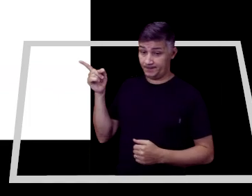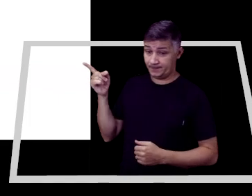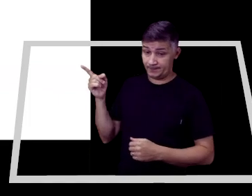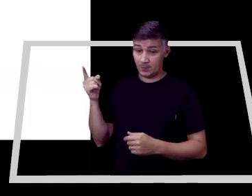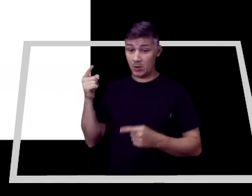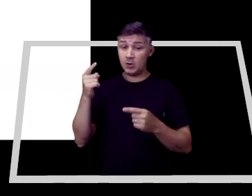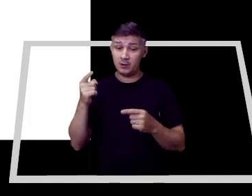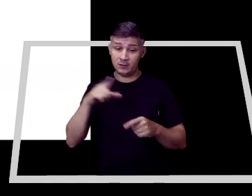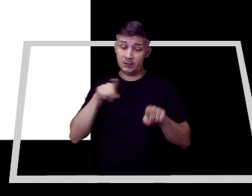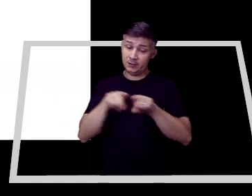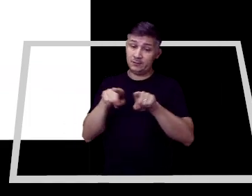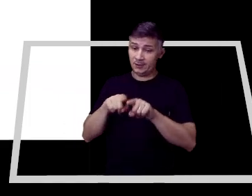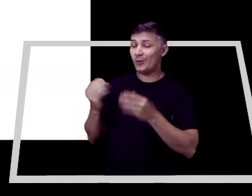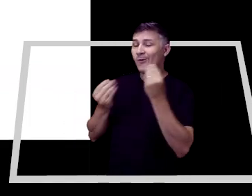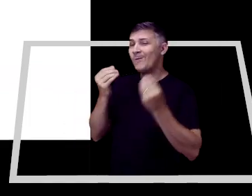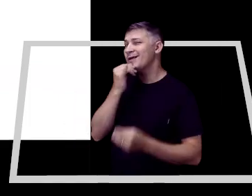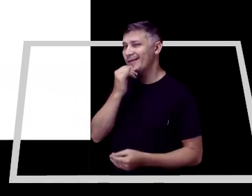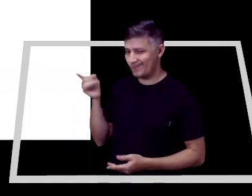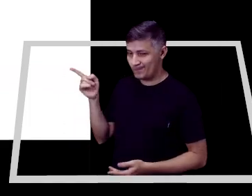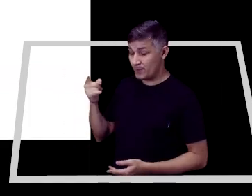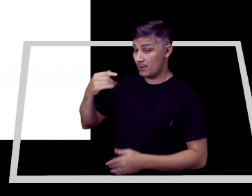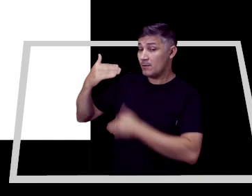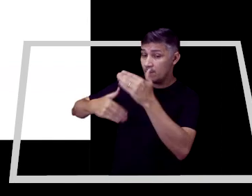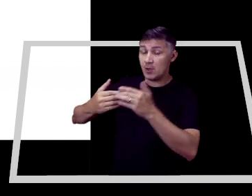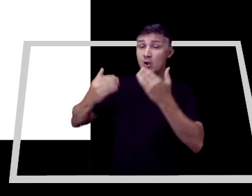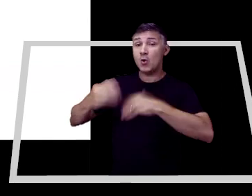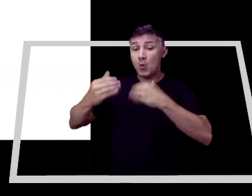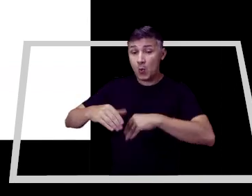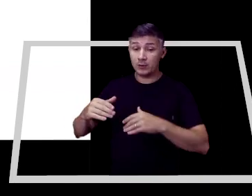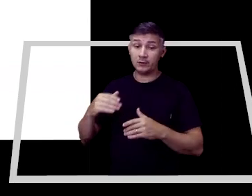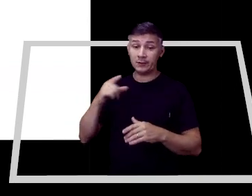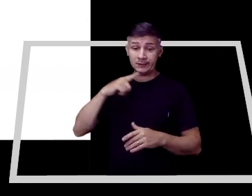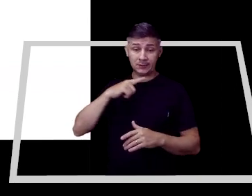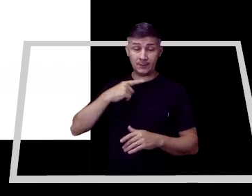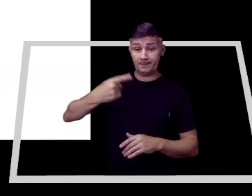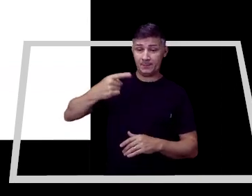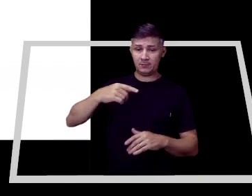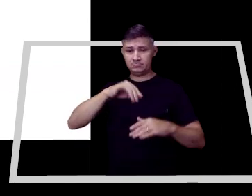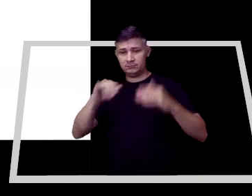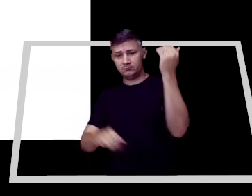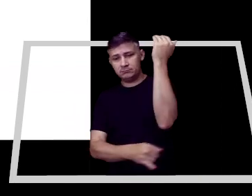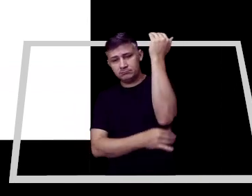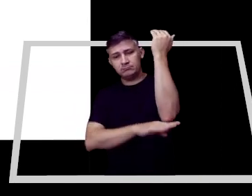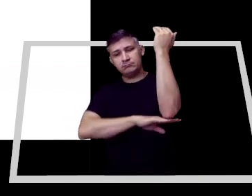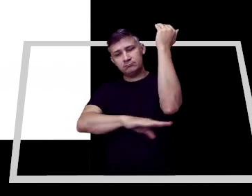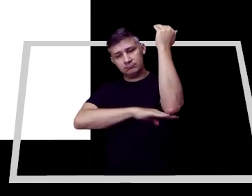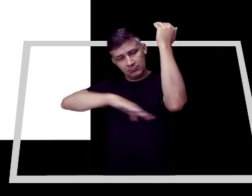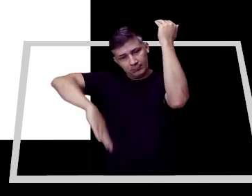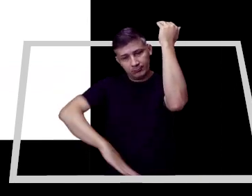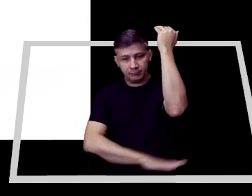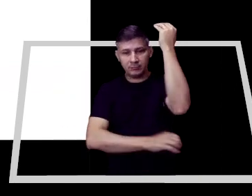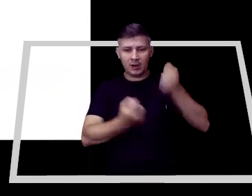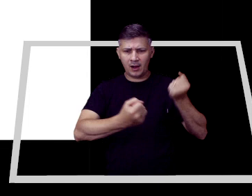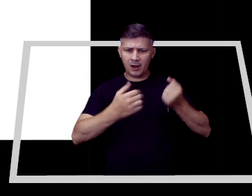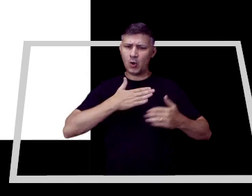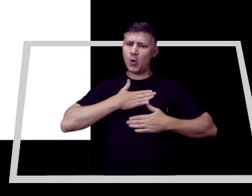esse é um corte ainda da primeira fase do concurso, ainda só tinha um subsolo, mas a